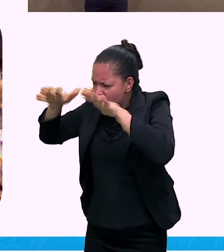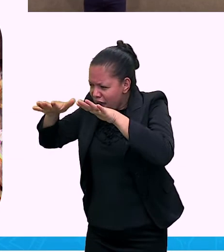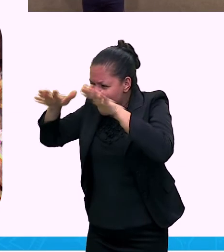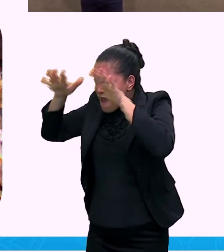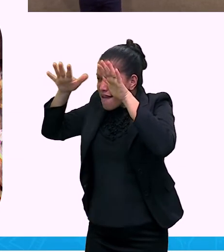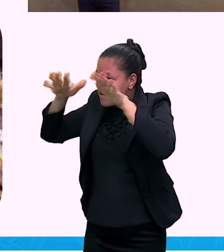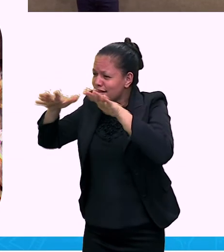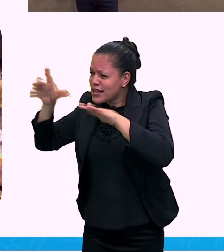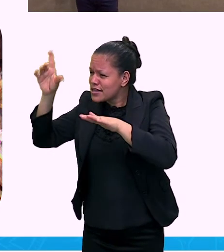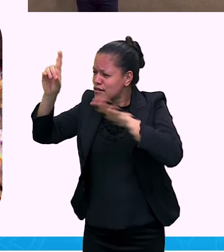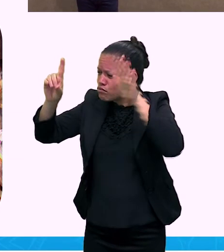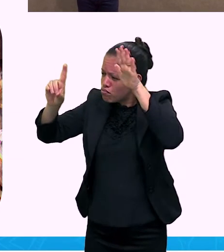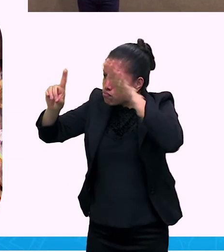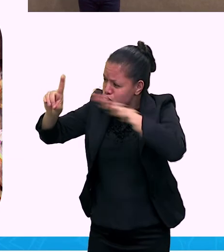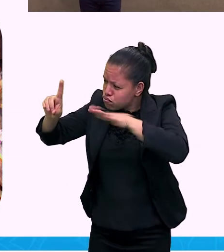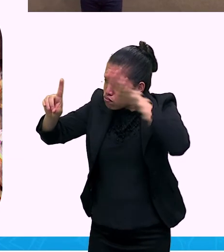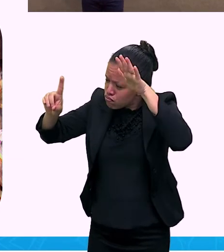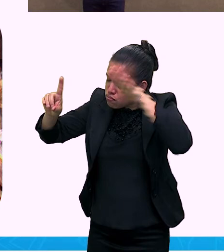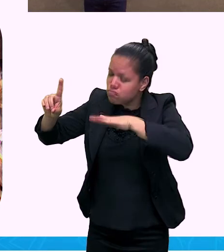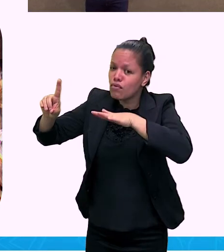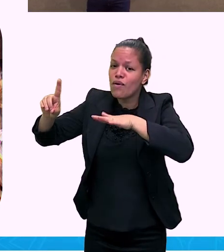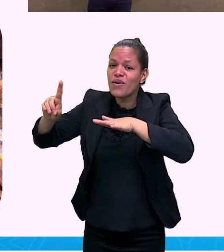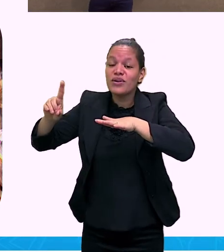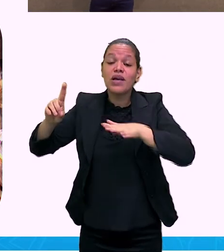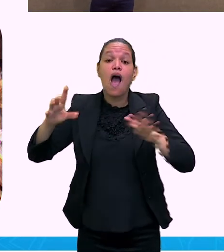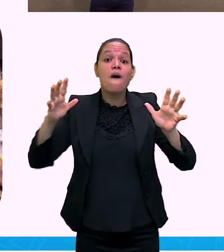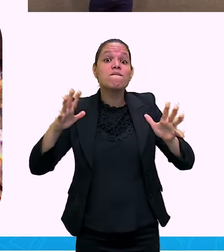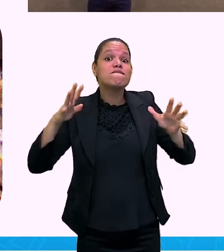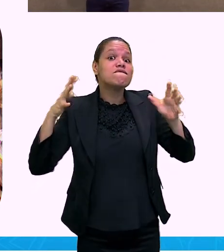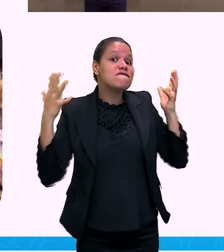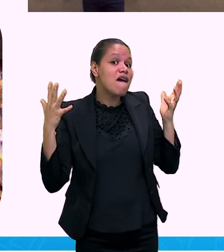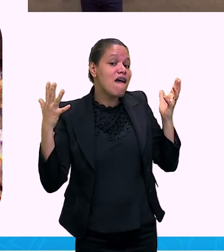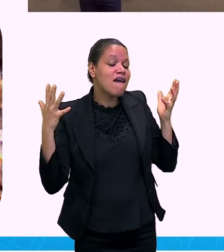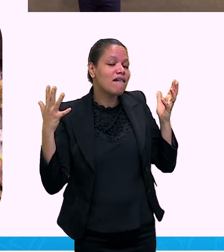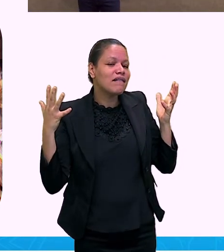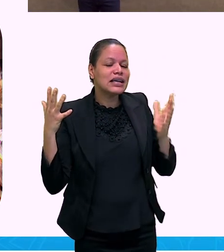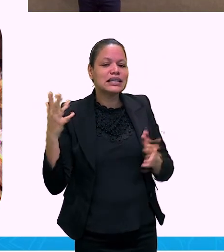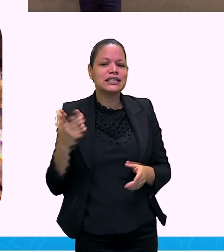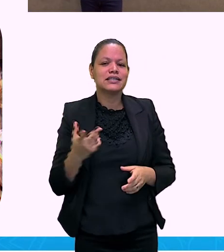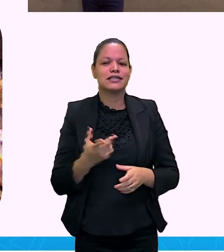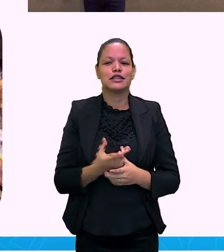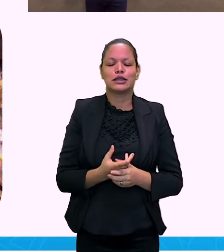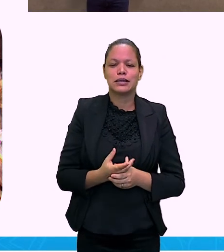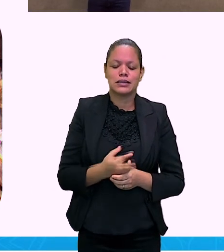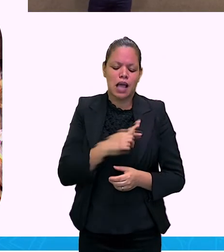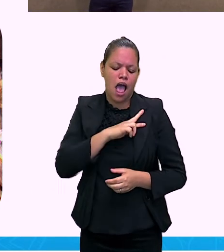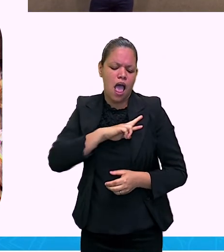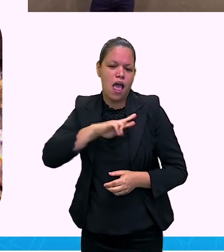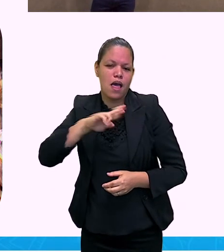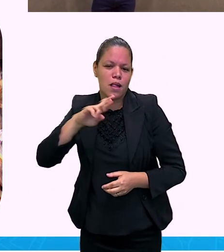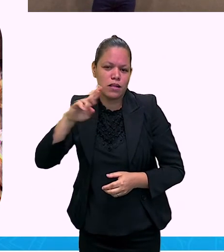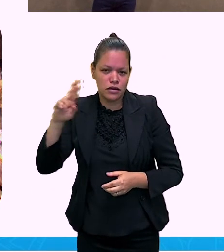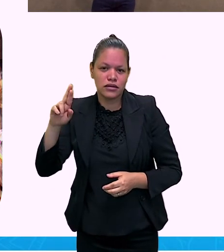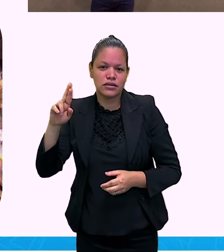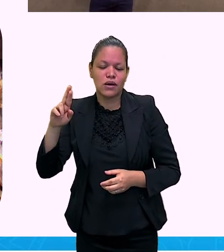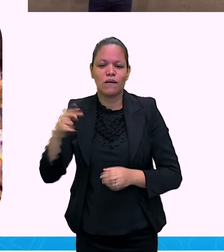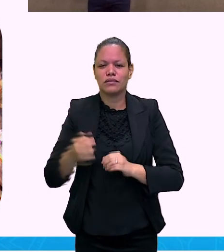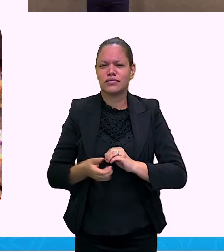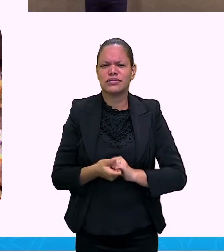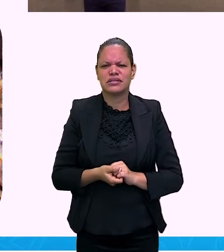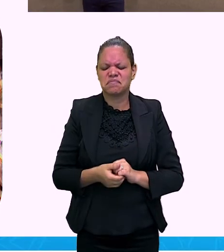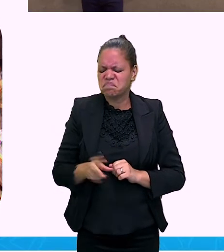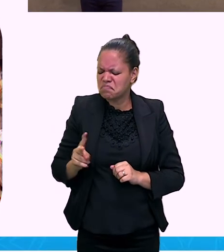danças e festas, né, as cerimônias religiosas. Então, a cada vez que eles tinham um bom plantio ou que